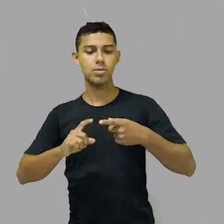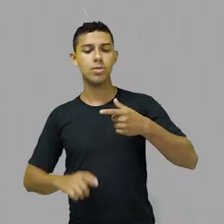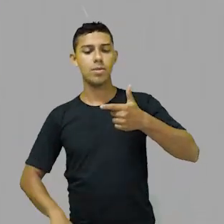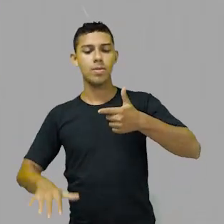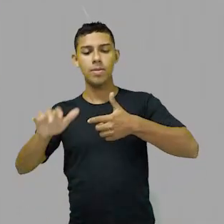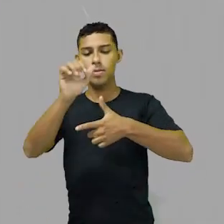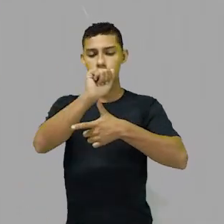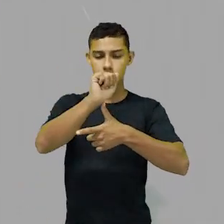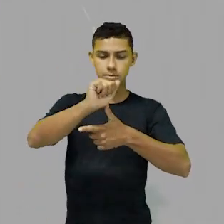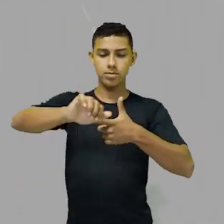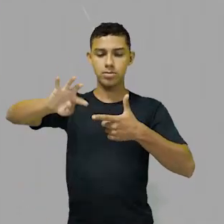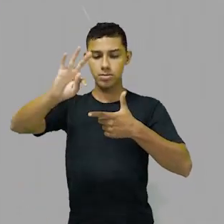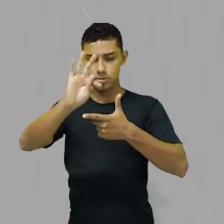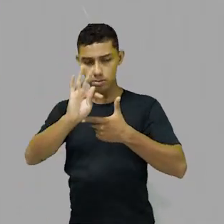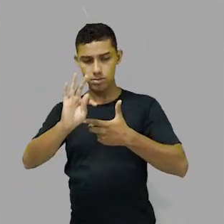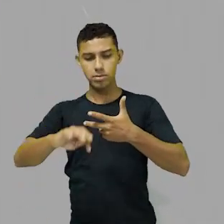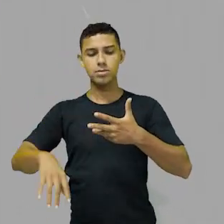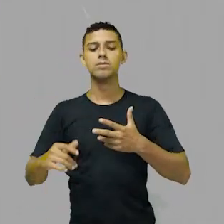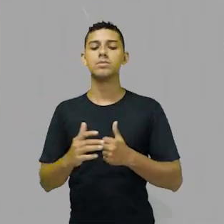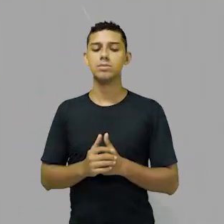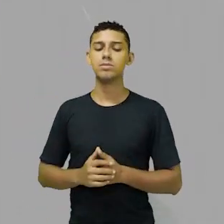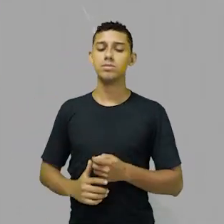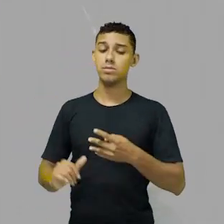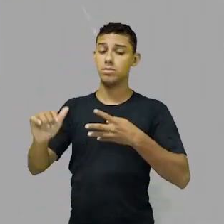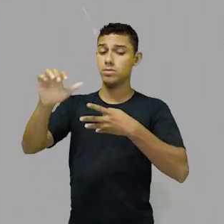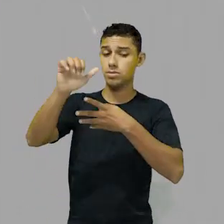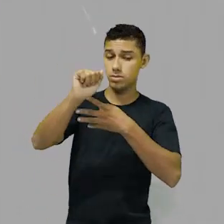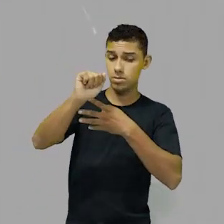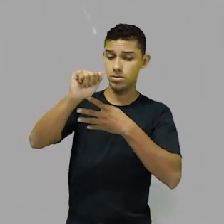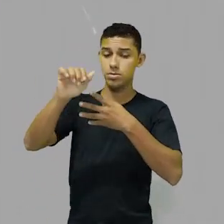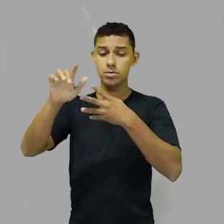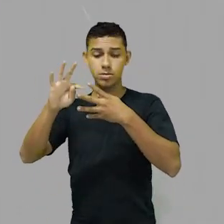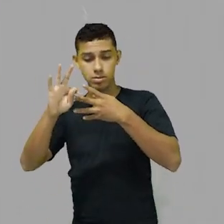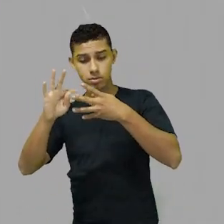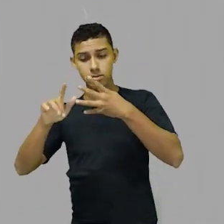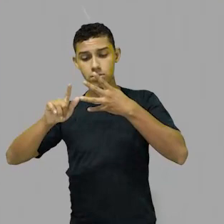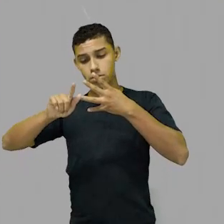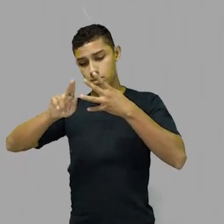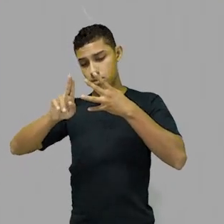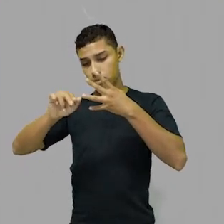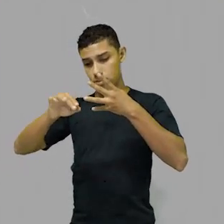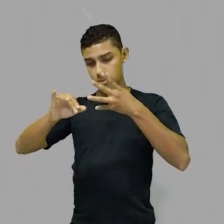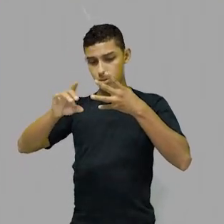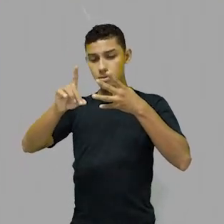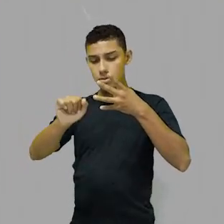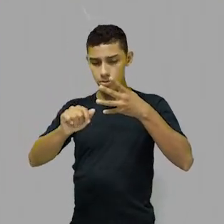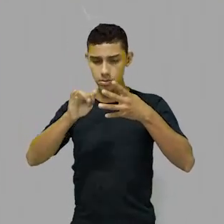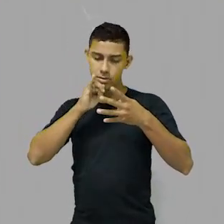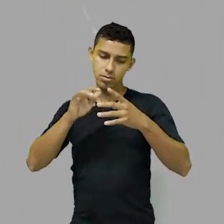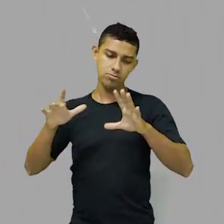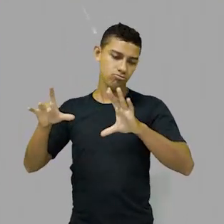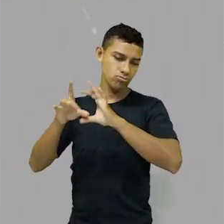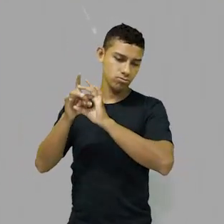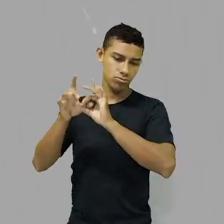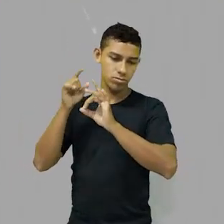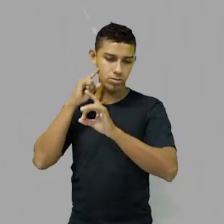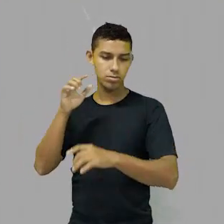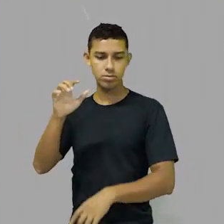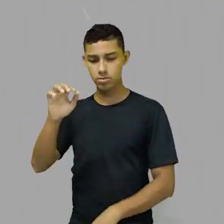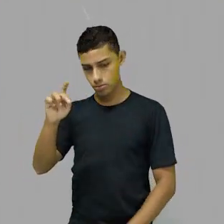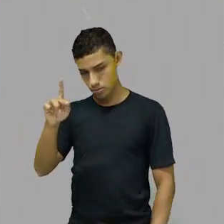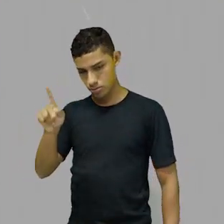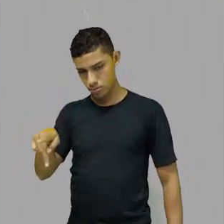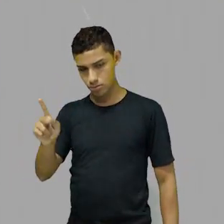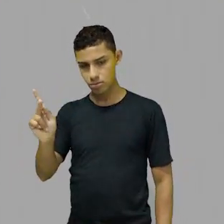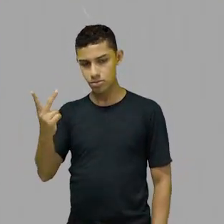base que a gente está falando aqui, é da guanina. Então, perceba, a base nitrogenada ela está ligada não é ao fosfato, ela